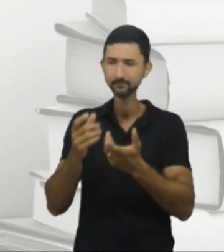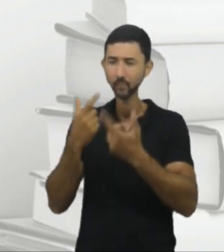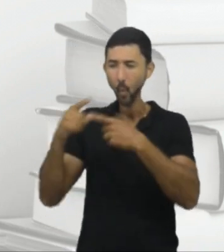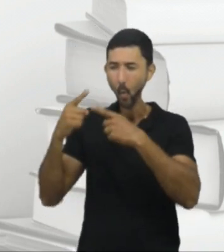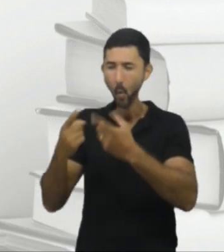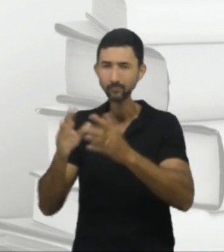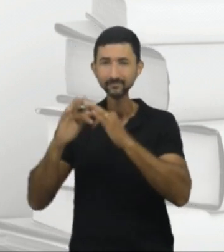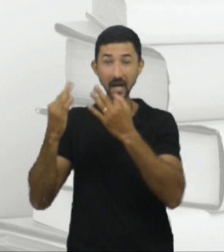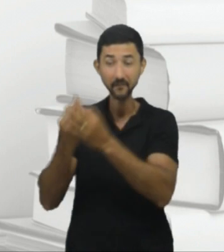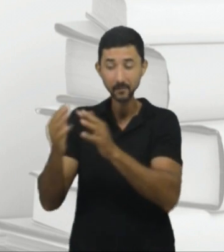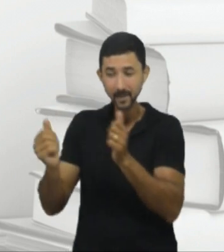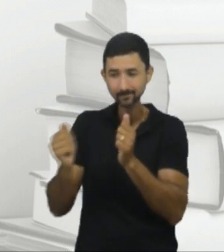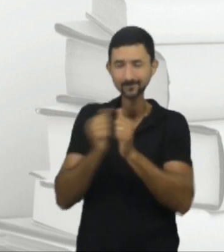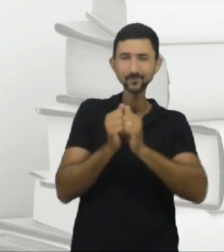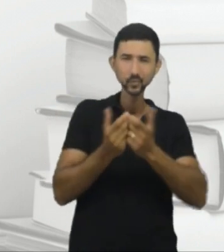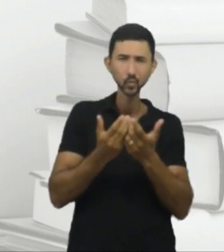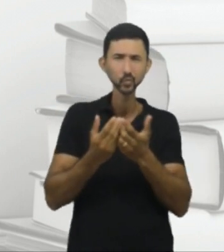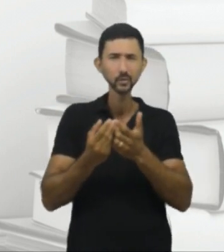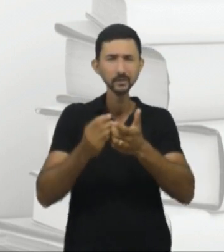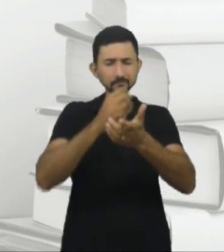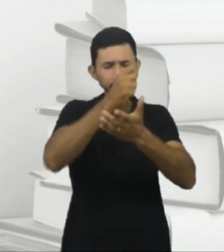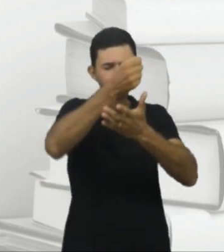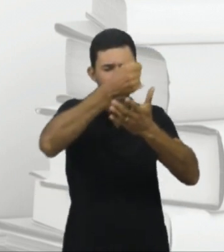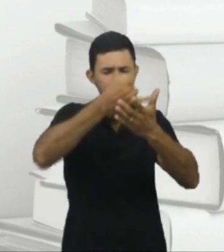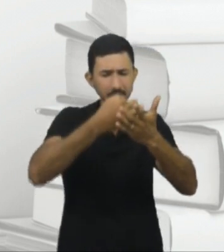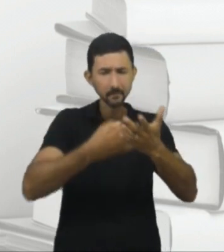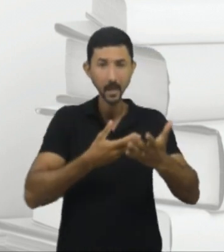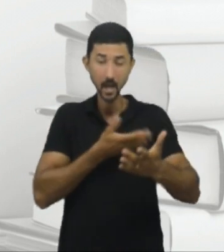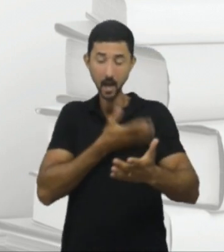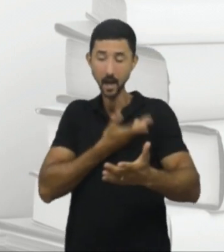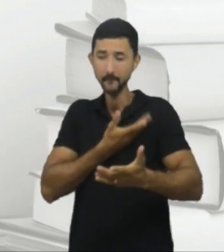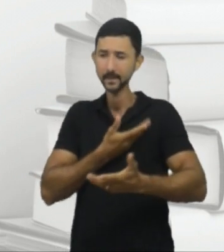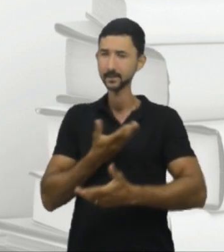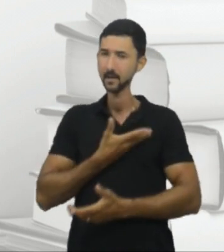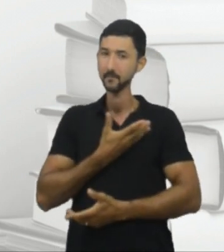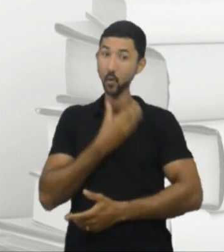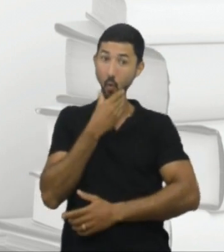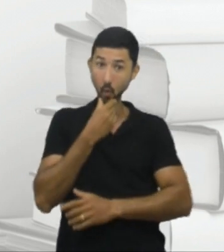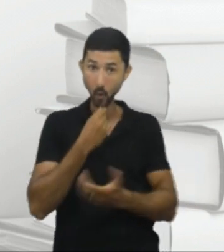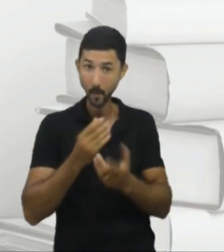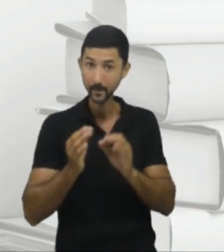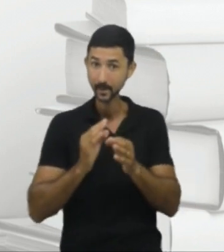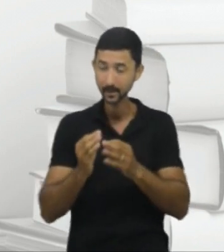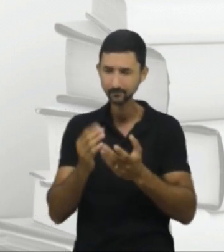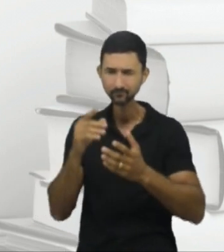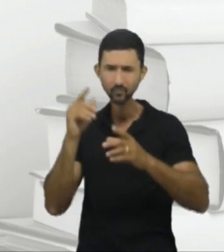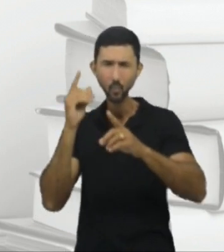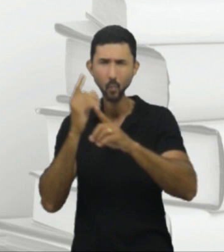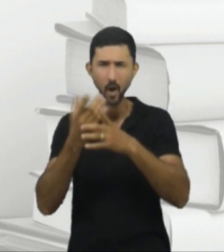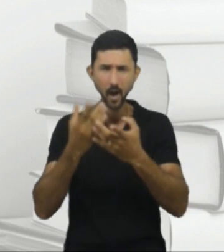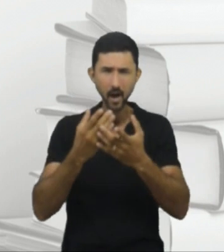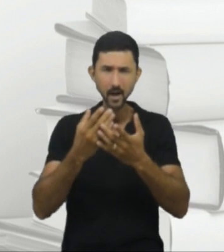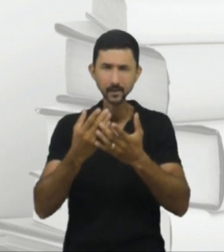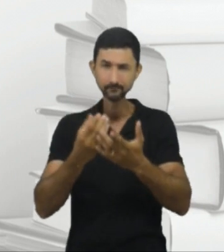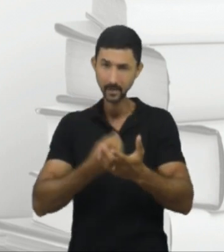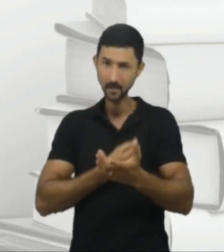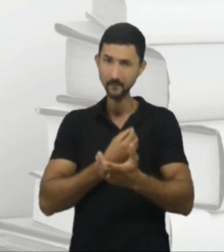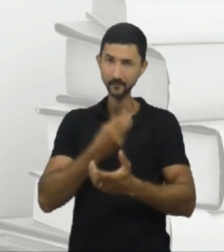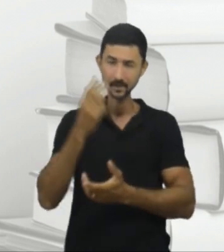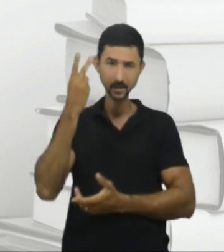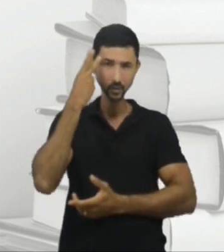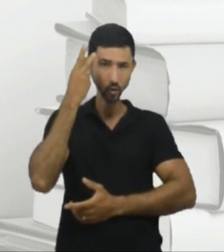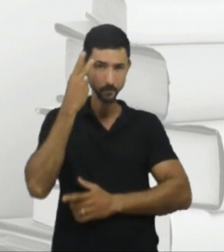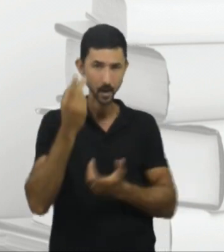anexo secreto com os Frank e narra sua paixão por um colega de esconderijo, flagrantes da vida normal. Percebe que aqui,